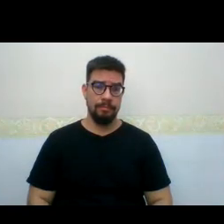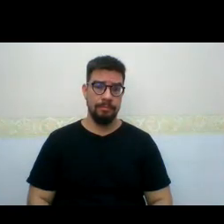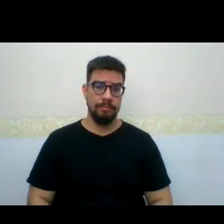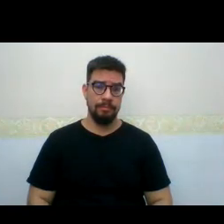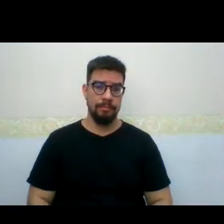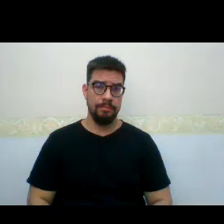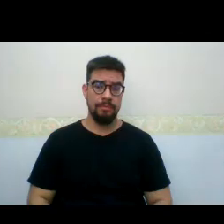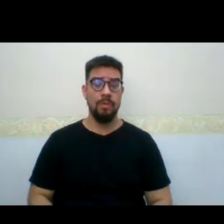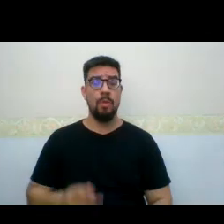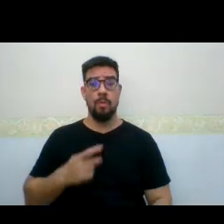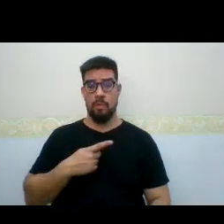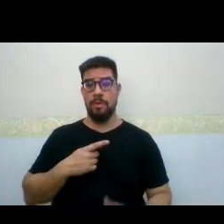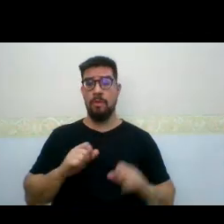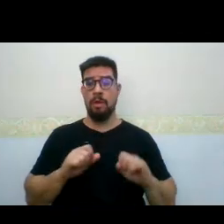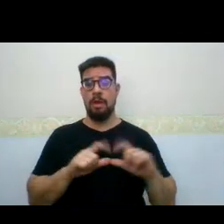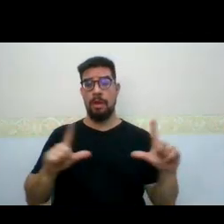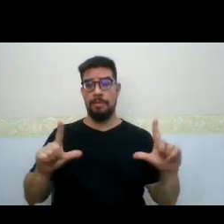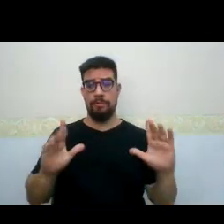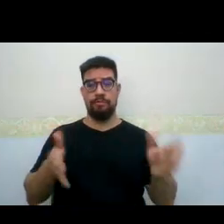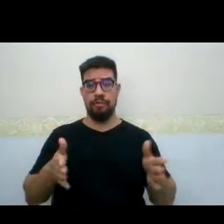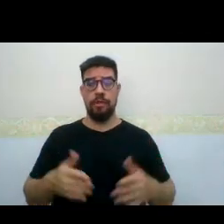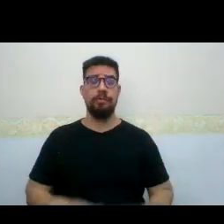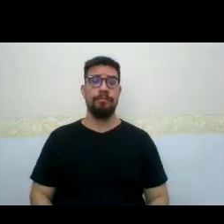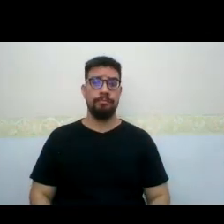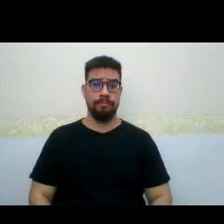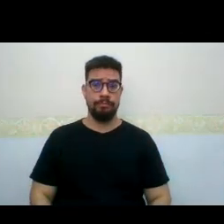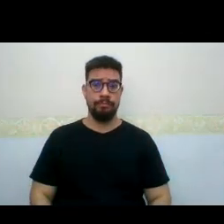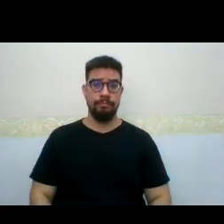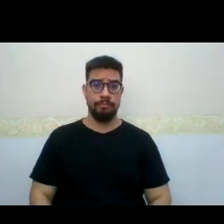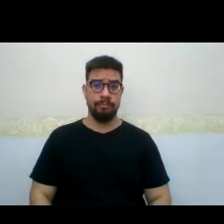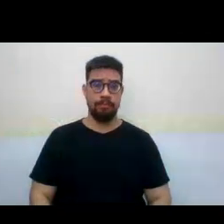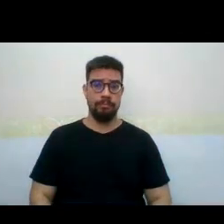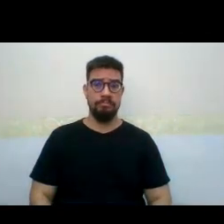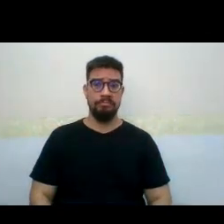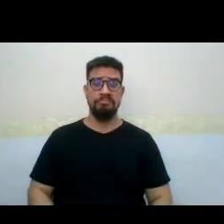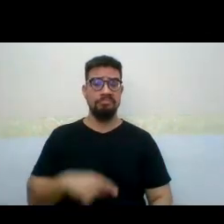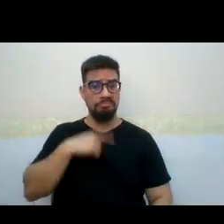A minha página já abriu aqui, o que está projetando para vocês não.